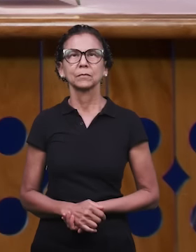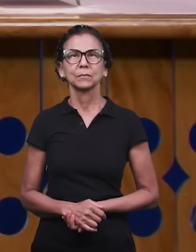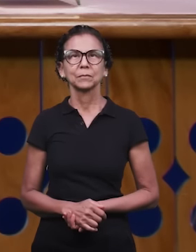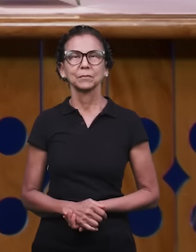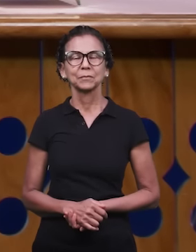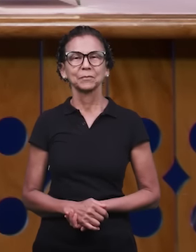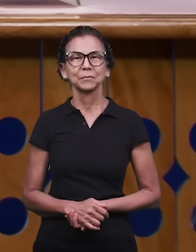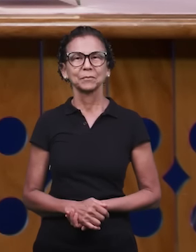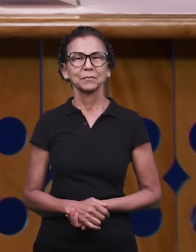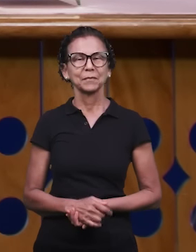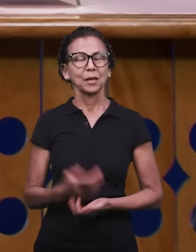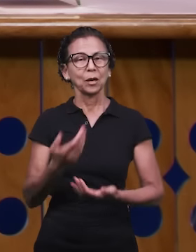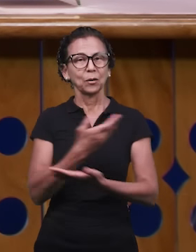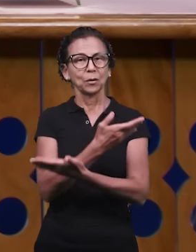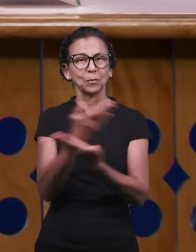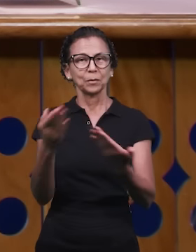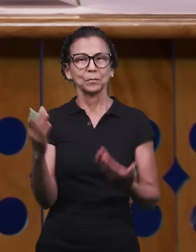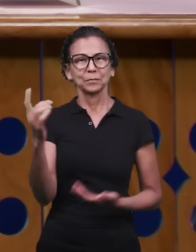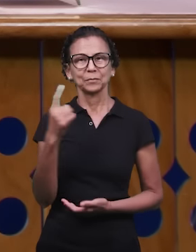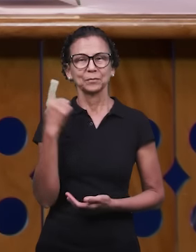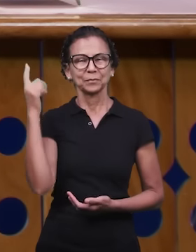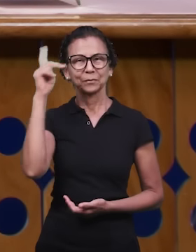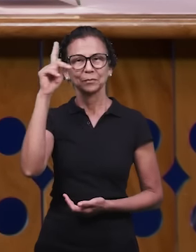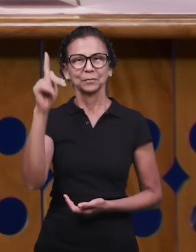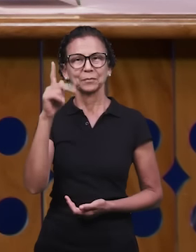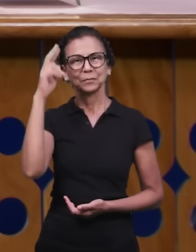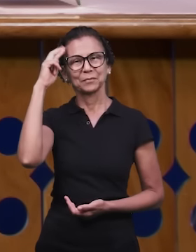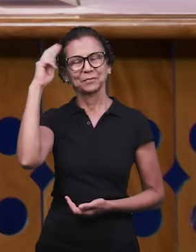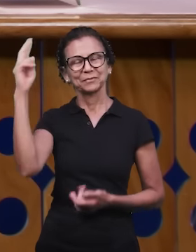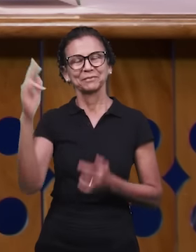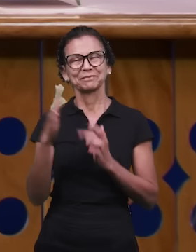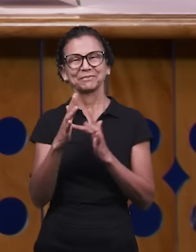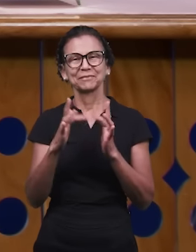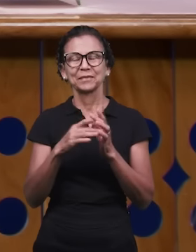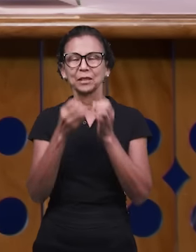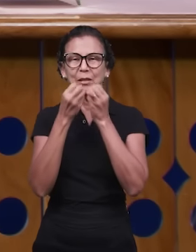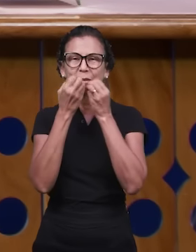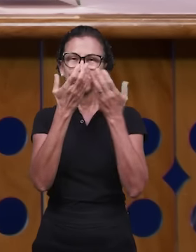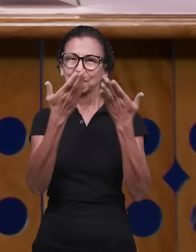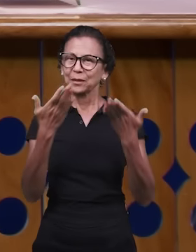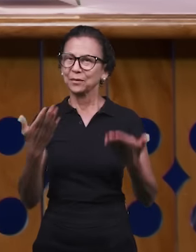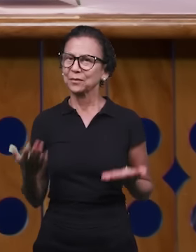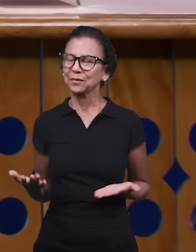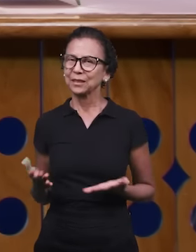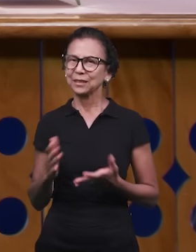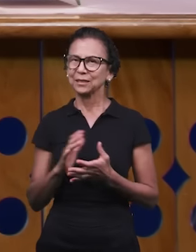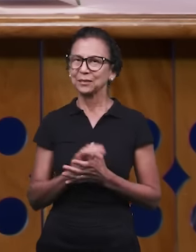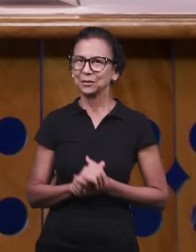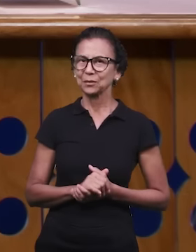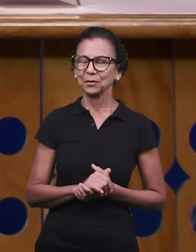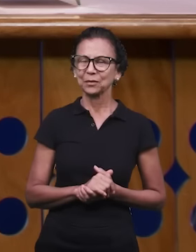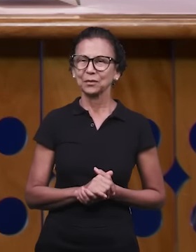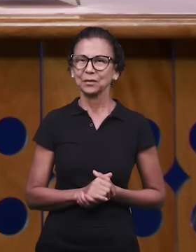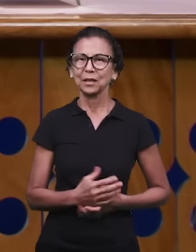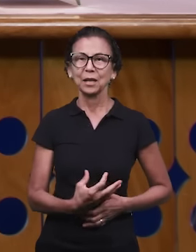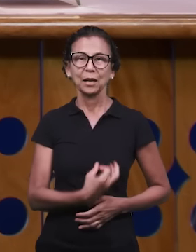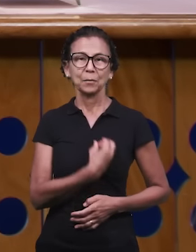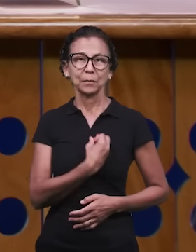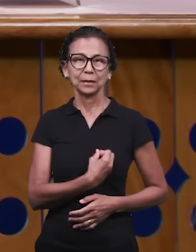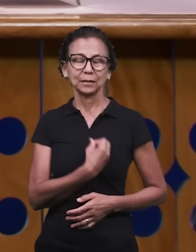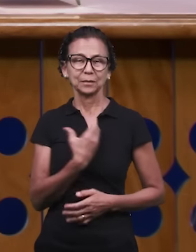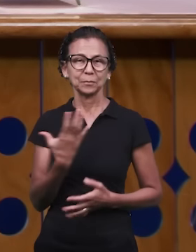Saudamos a todos com a paz do Senhor Jesus. Sejam bem-vindos a participarem conosco deste